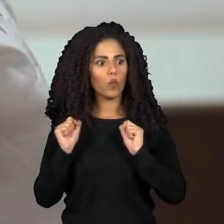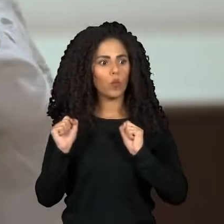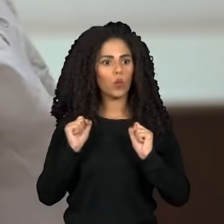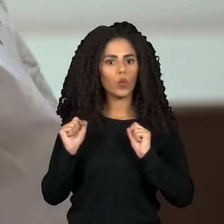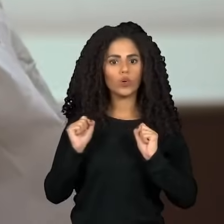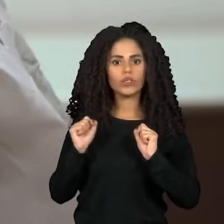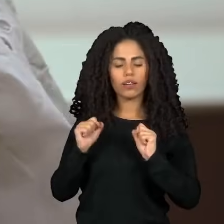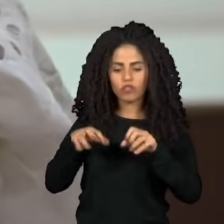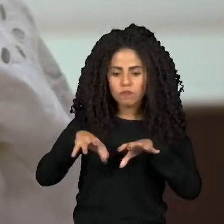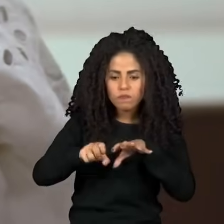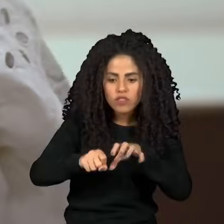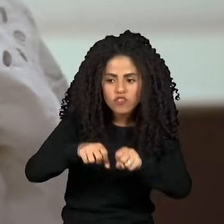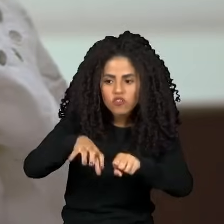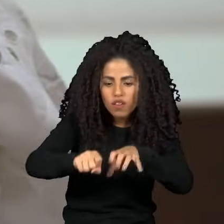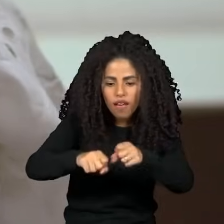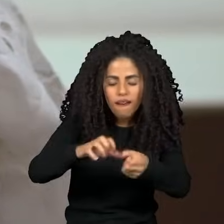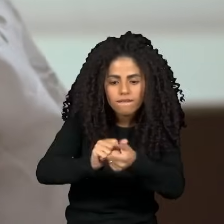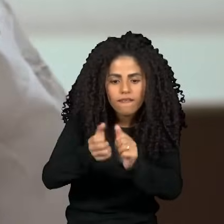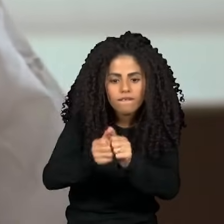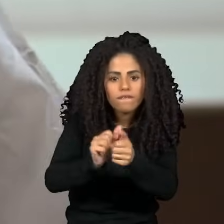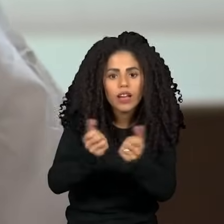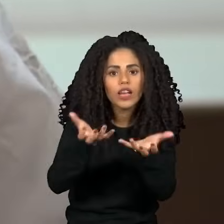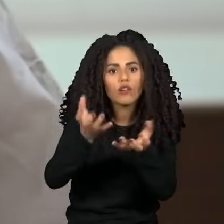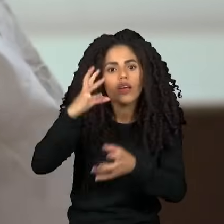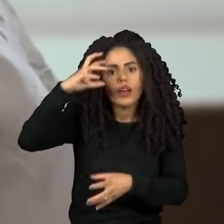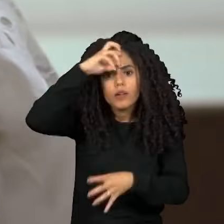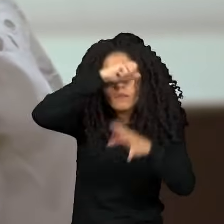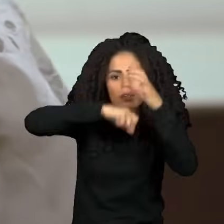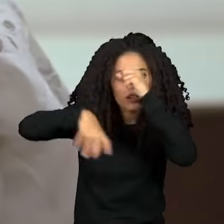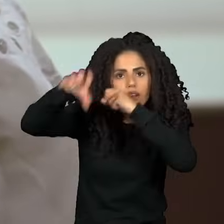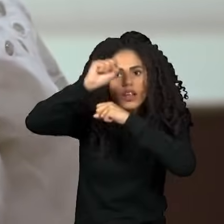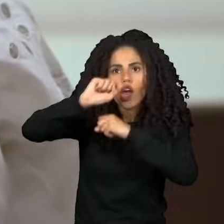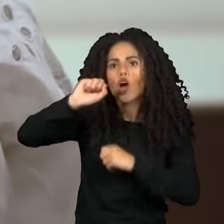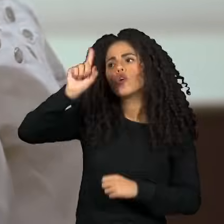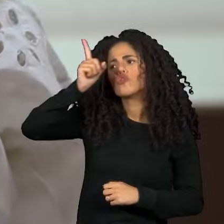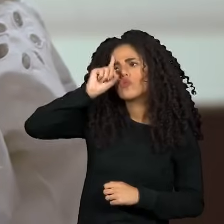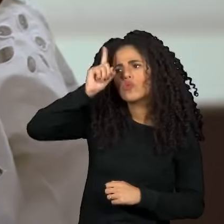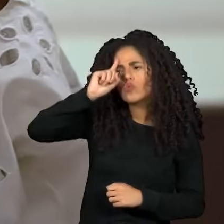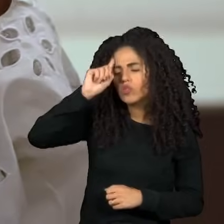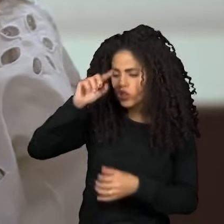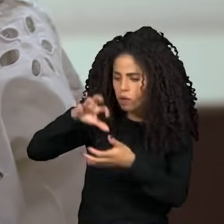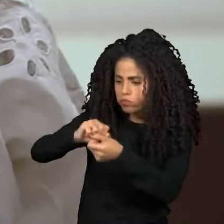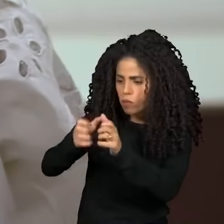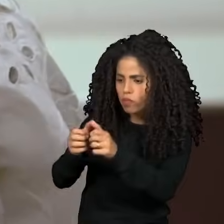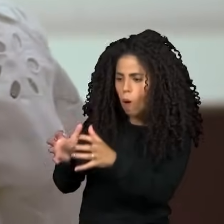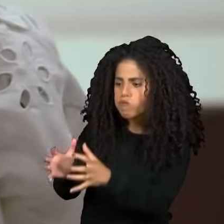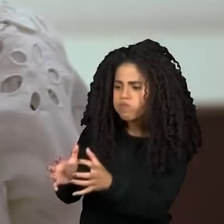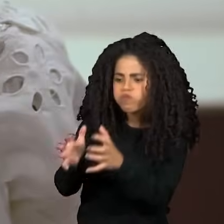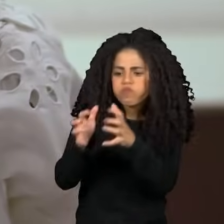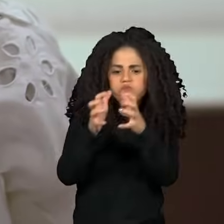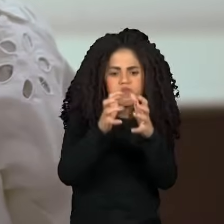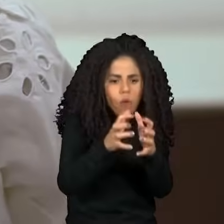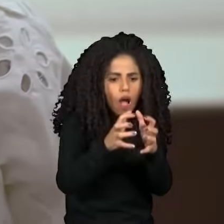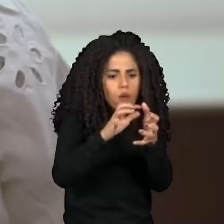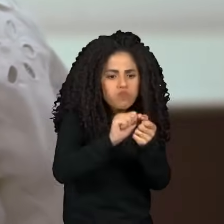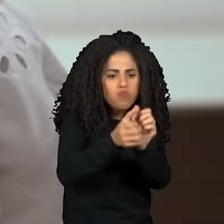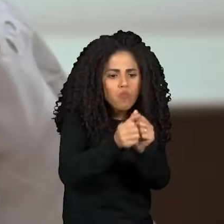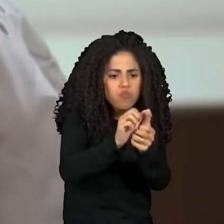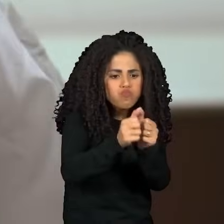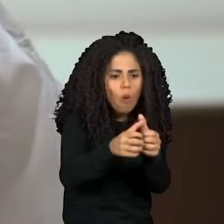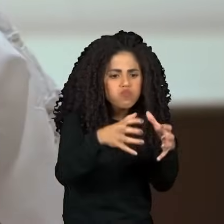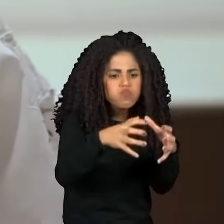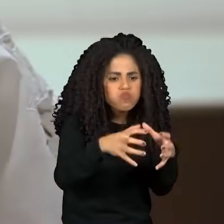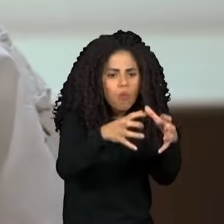do barro, fiquei doida para aprender. Todo dia eu levava um bolinho de barro, eu roubava um bolinho de barro